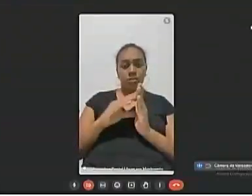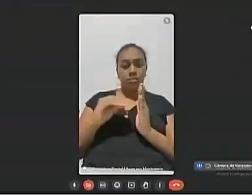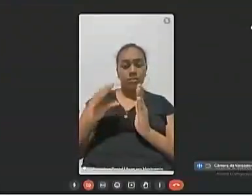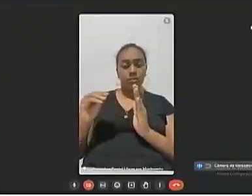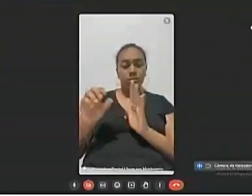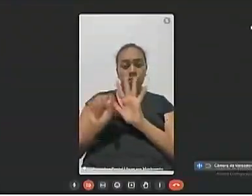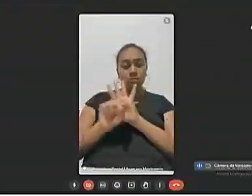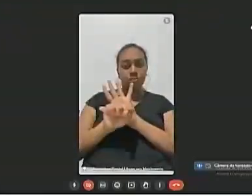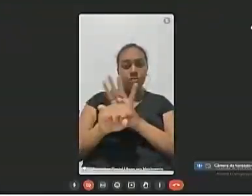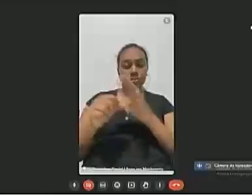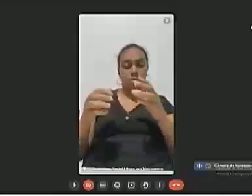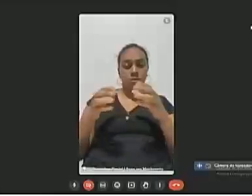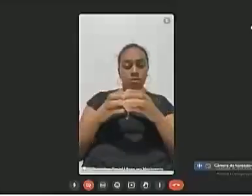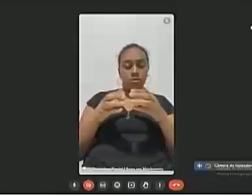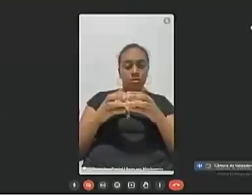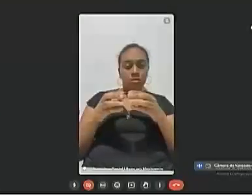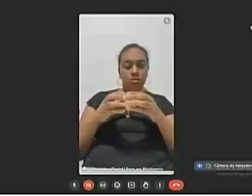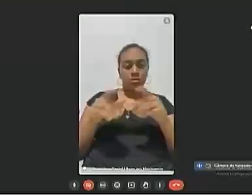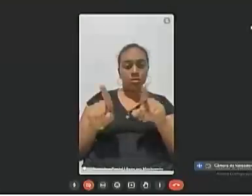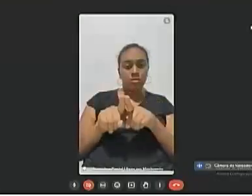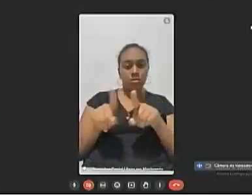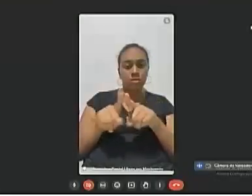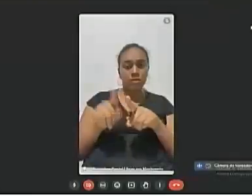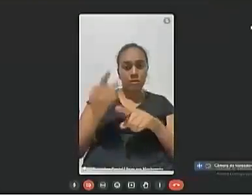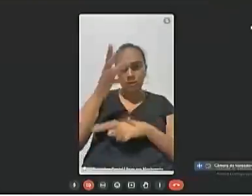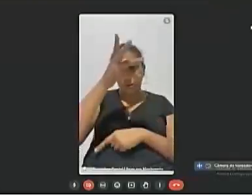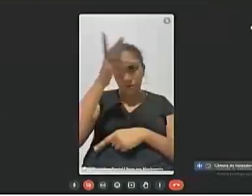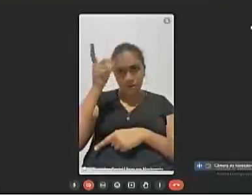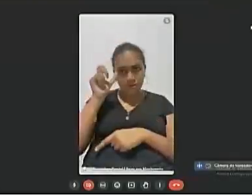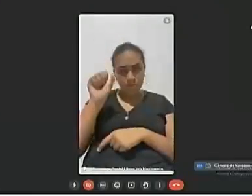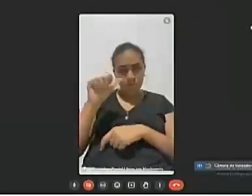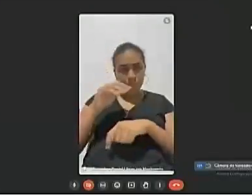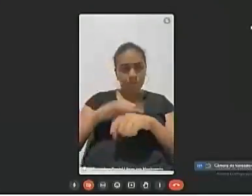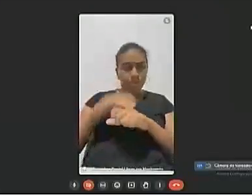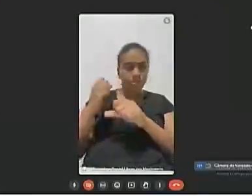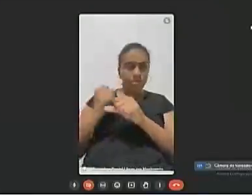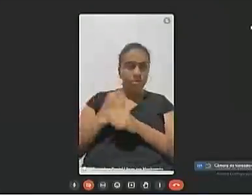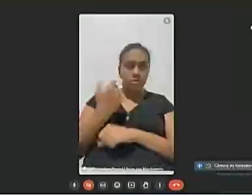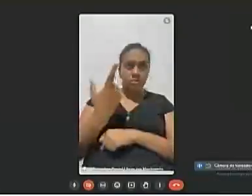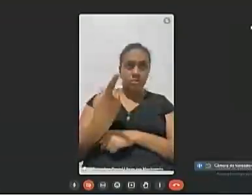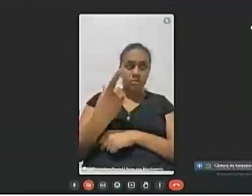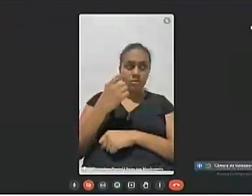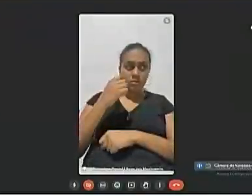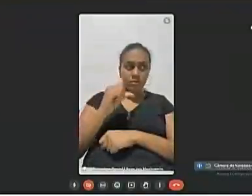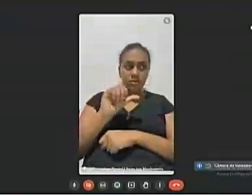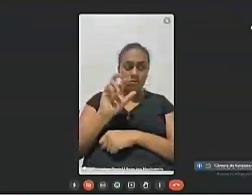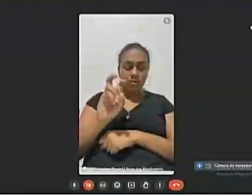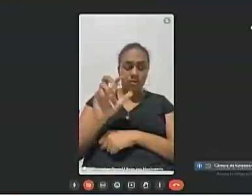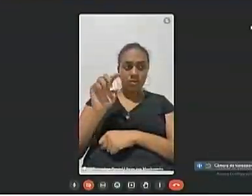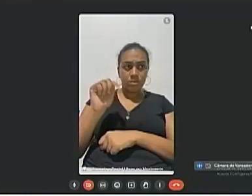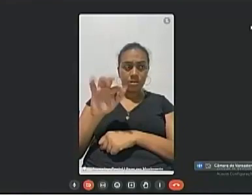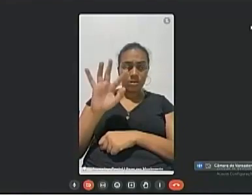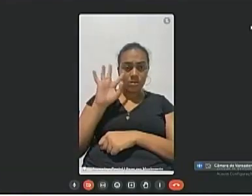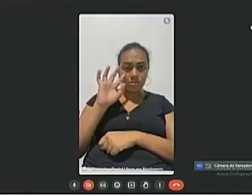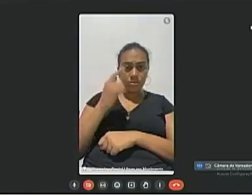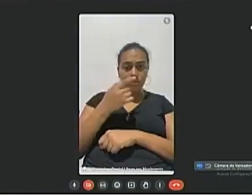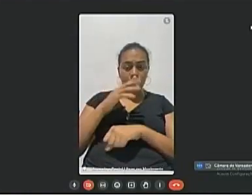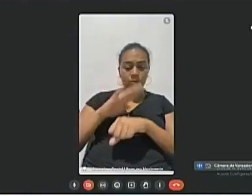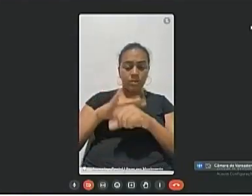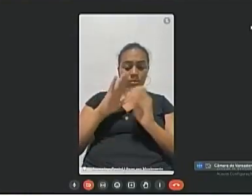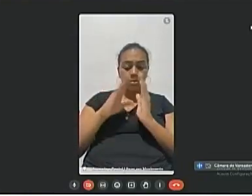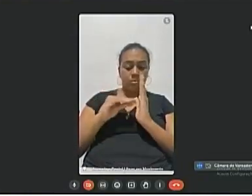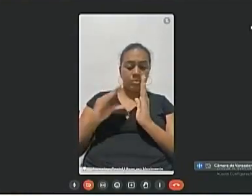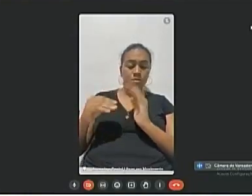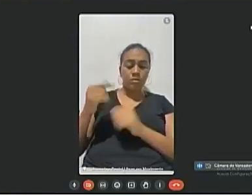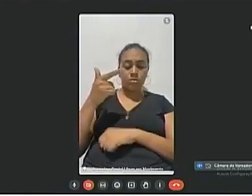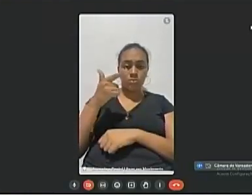A equipe da Universidade Federal do Rio Grande do Sul já tinha feito a simulação em 1997 e nós resolvemos refazer essa simulação. Então